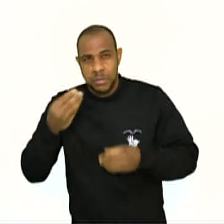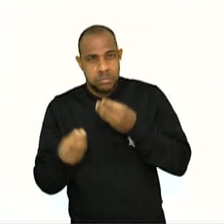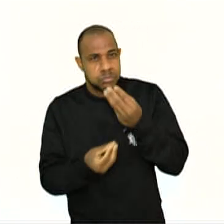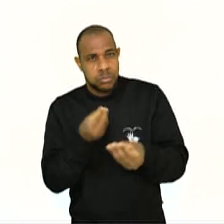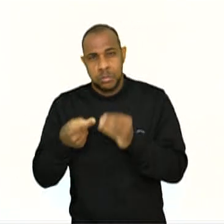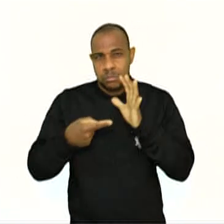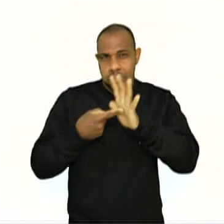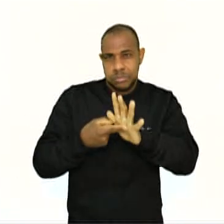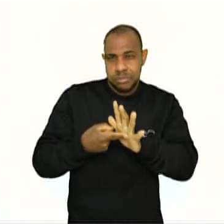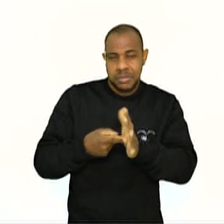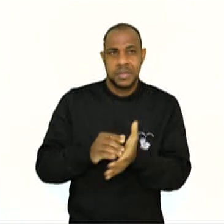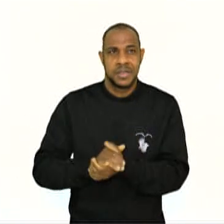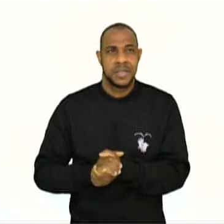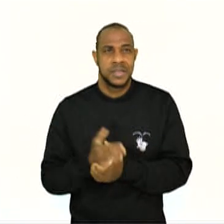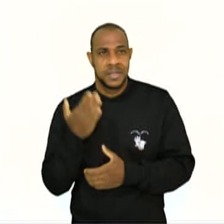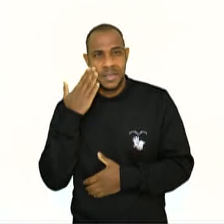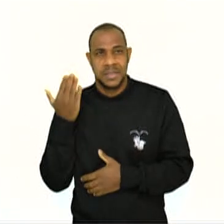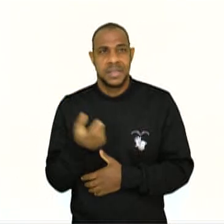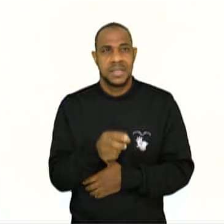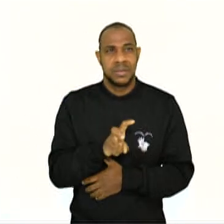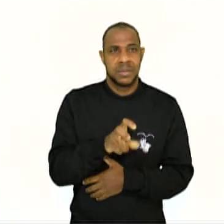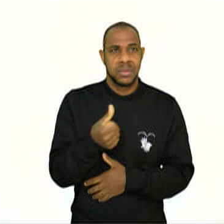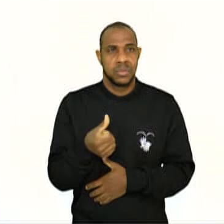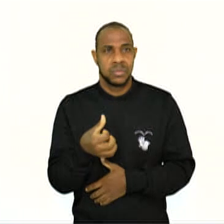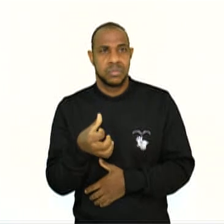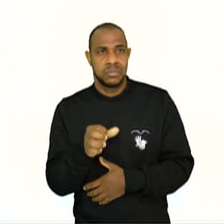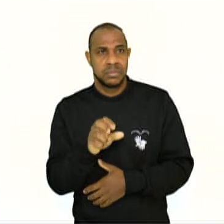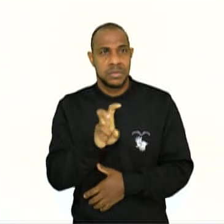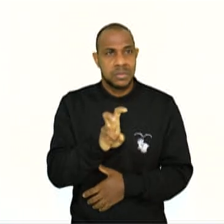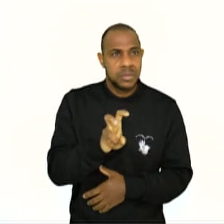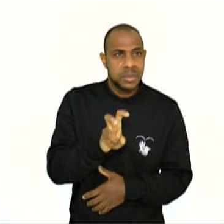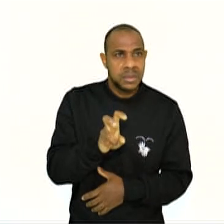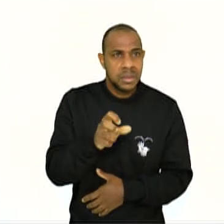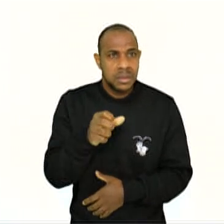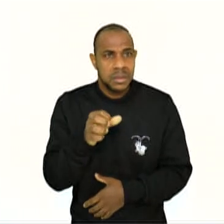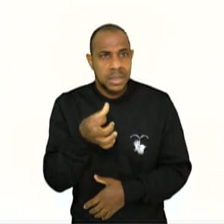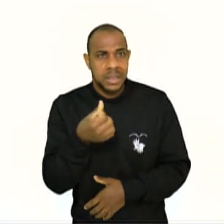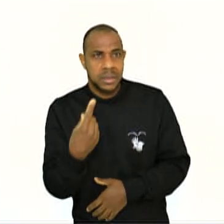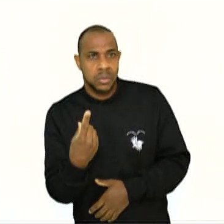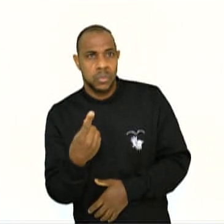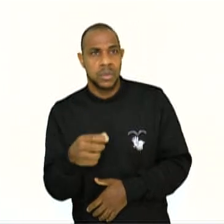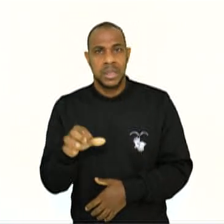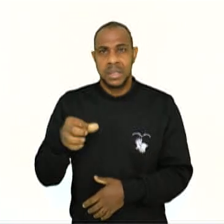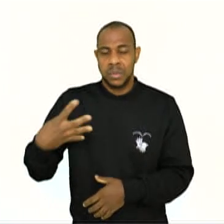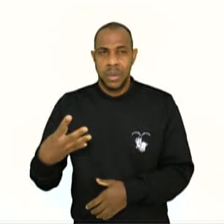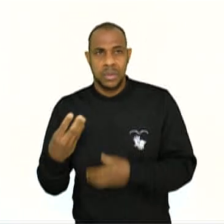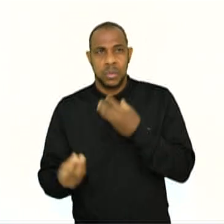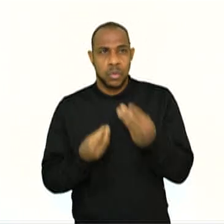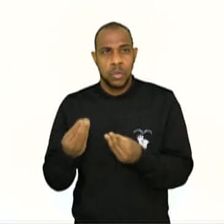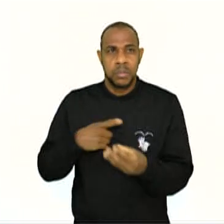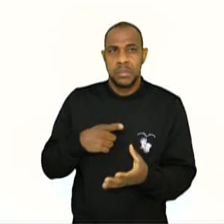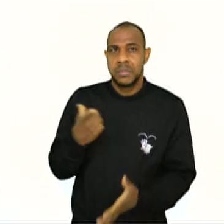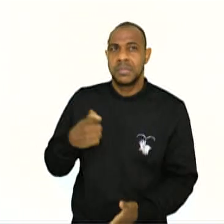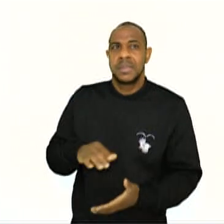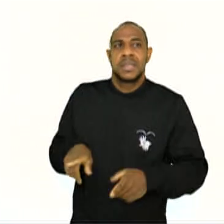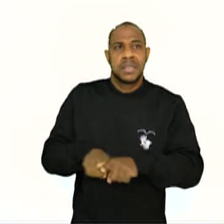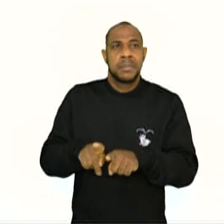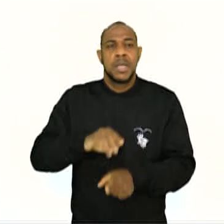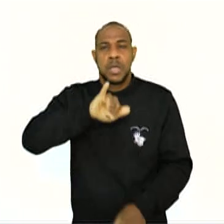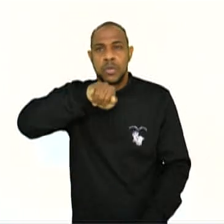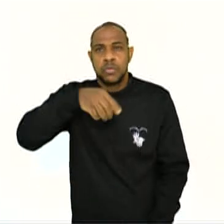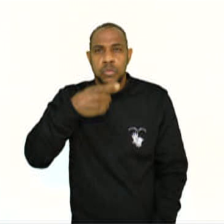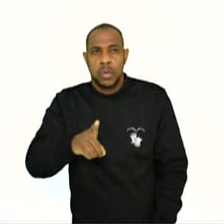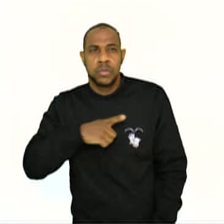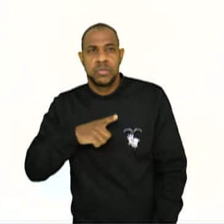de 51 a 54, e de João Goulart, de 61 a 64, tiveram desfechos